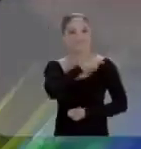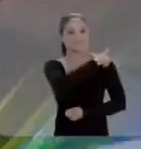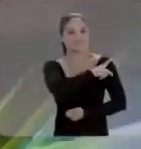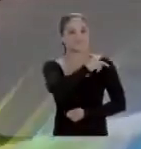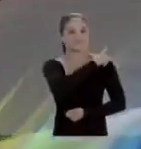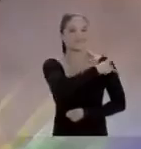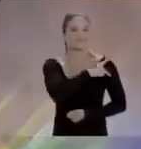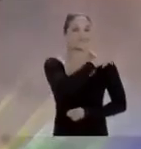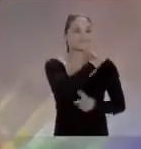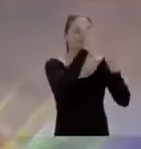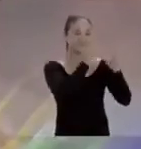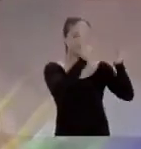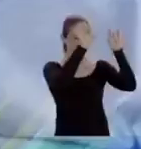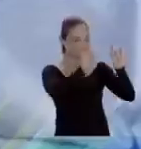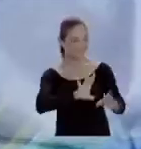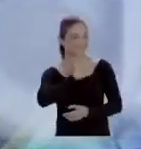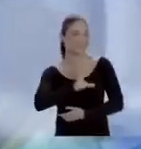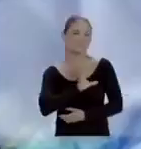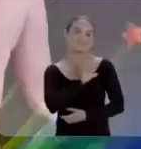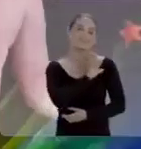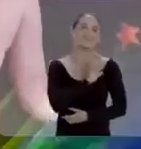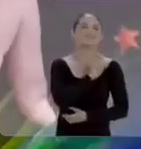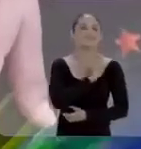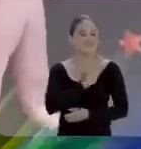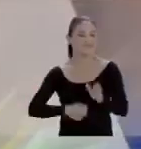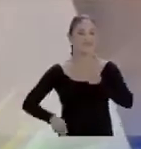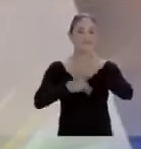maior. Piauí, terra querida,